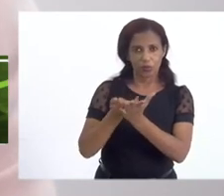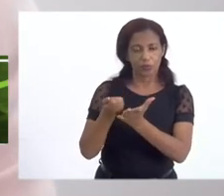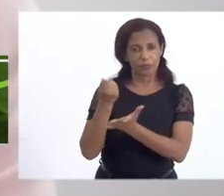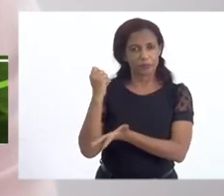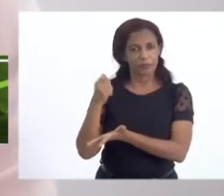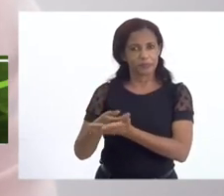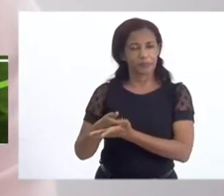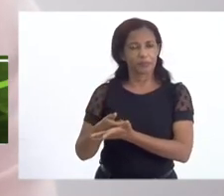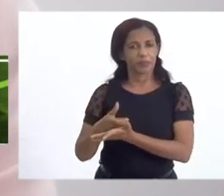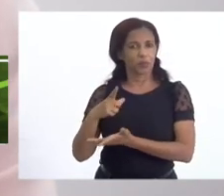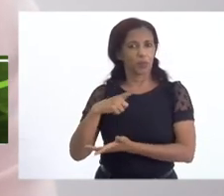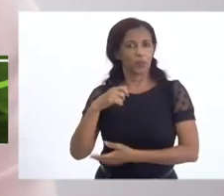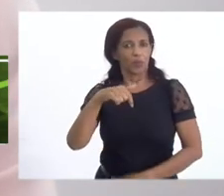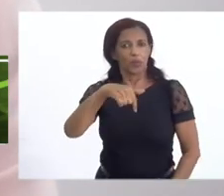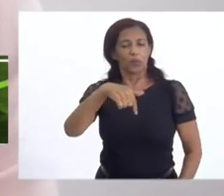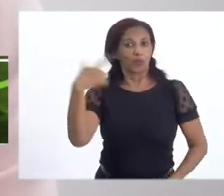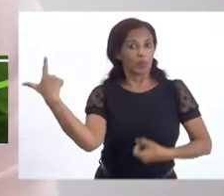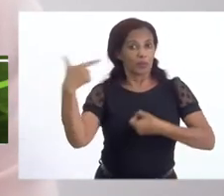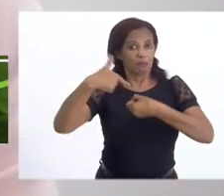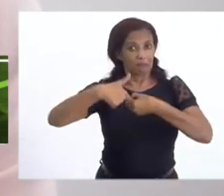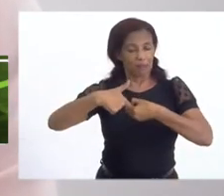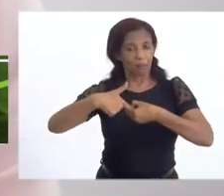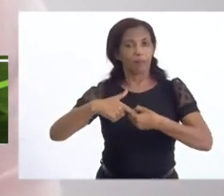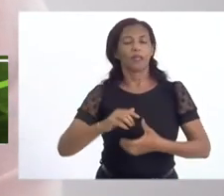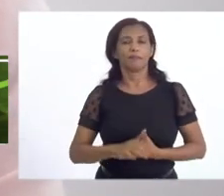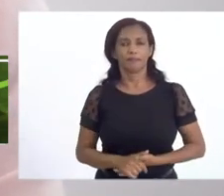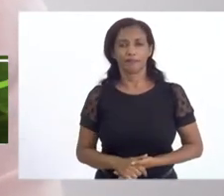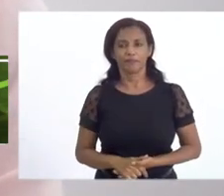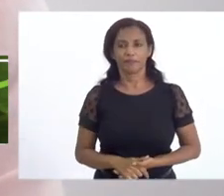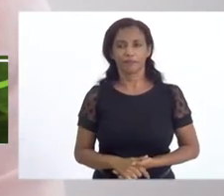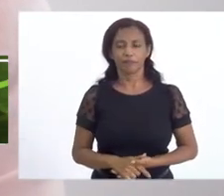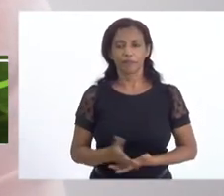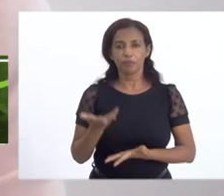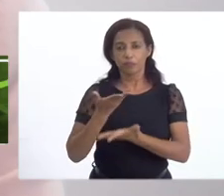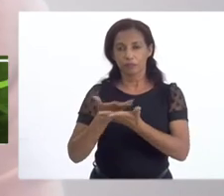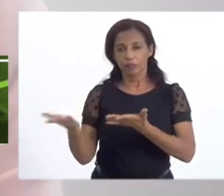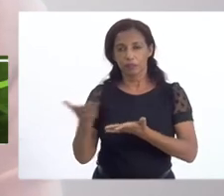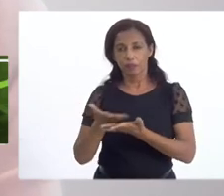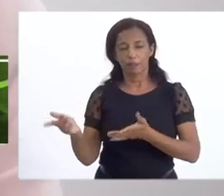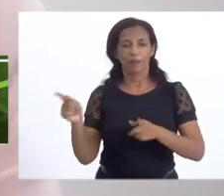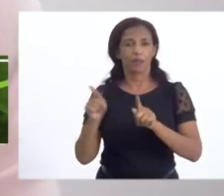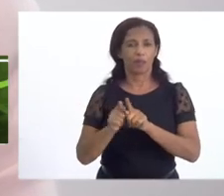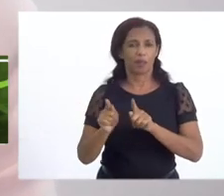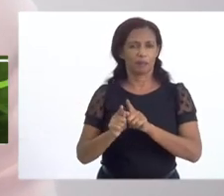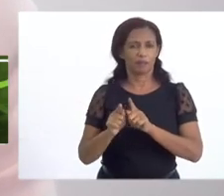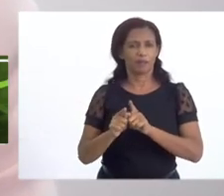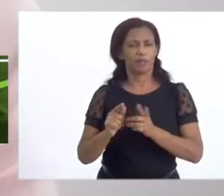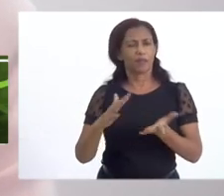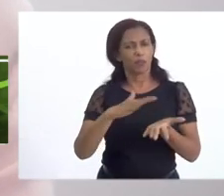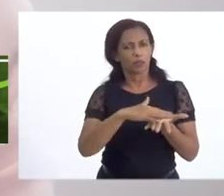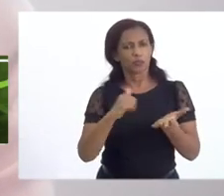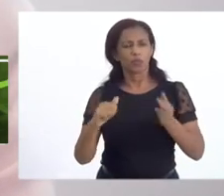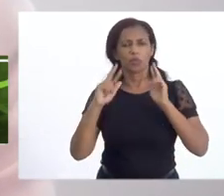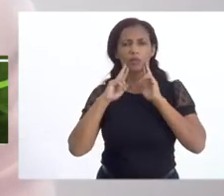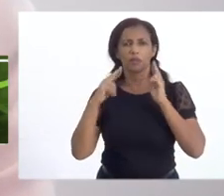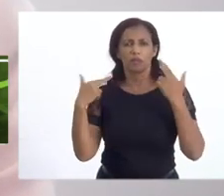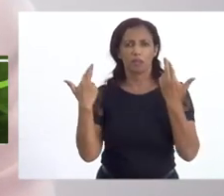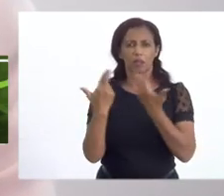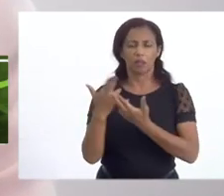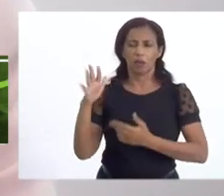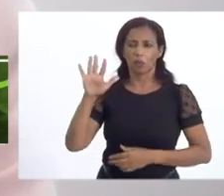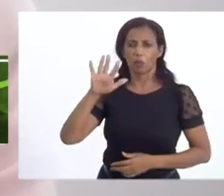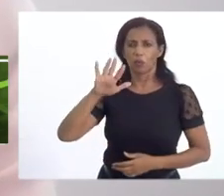no QAV, do querosene da aviação, não é? Os encaminhamentos que foram também tirados da reunião no